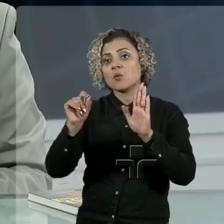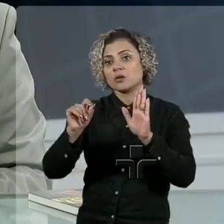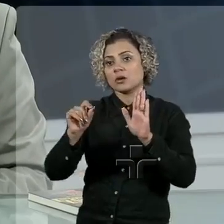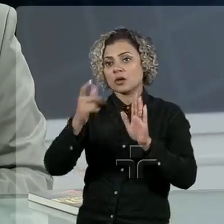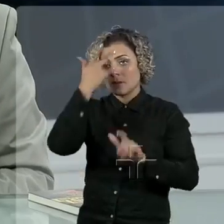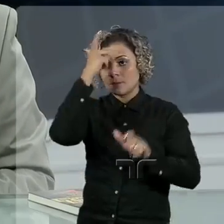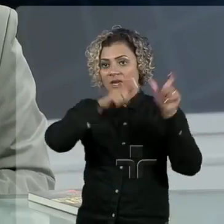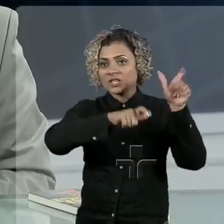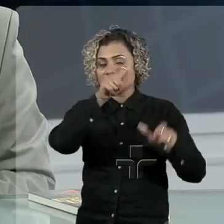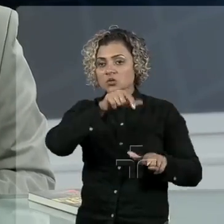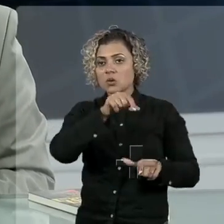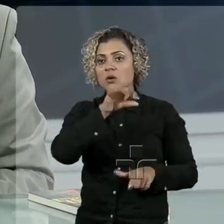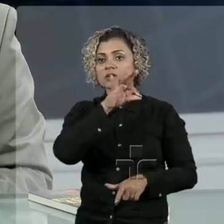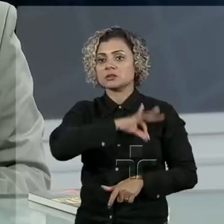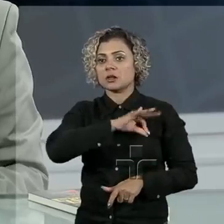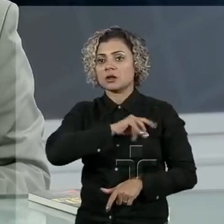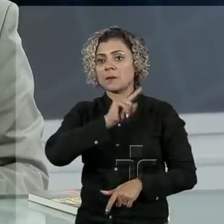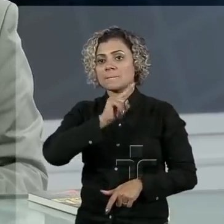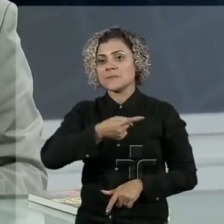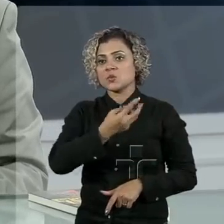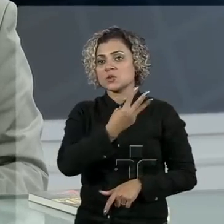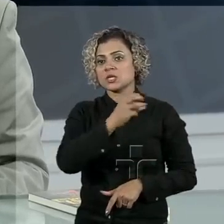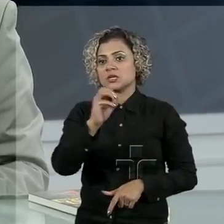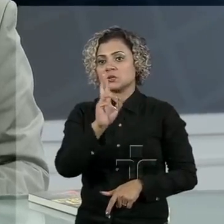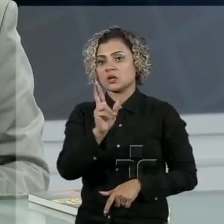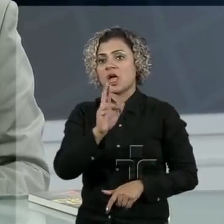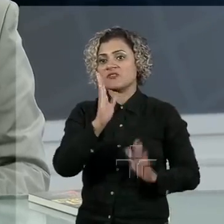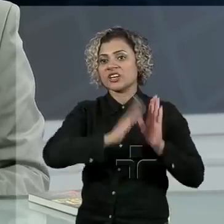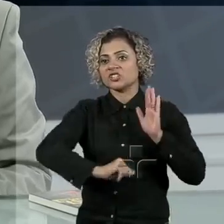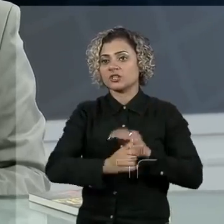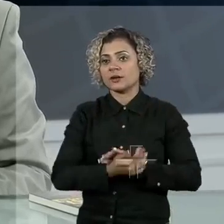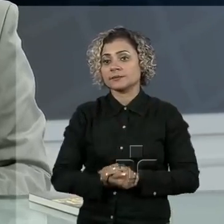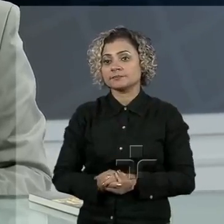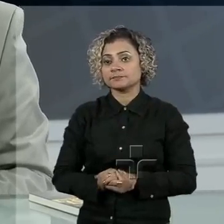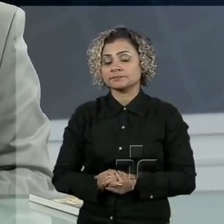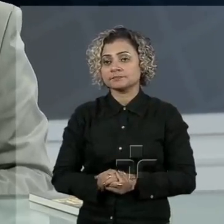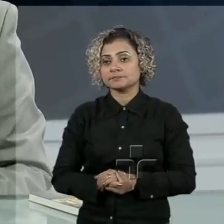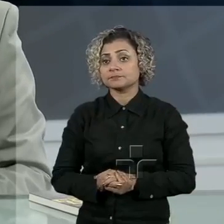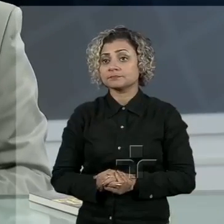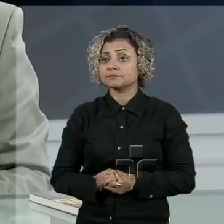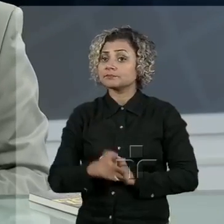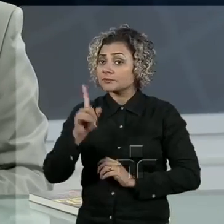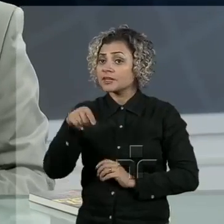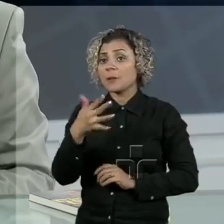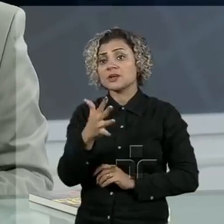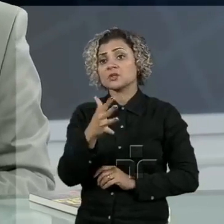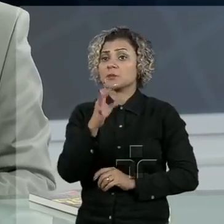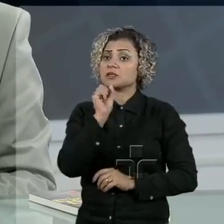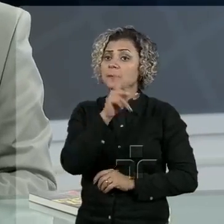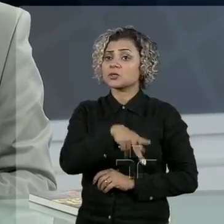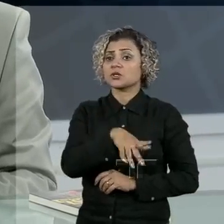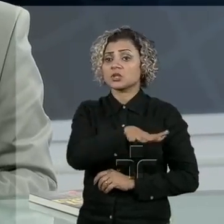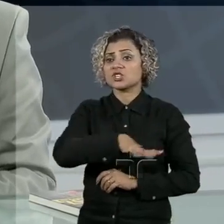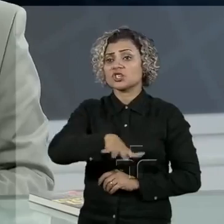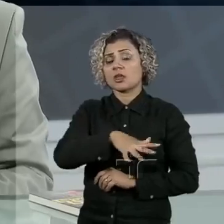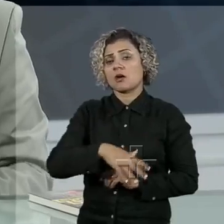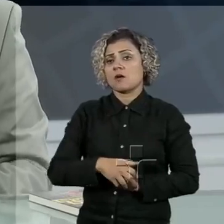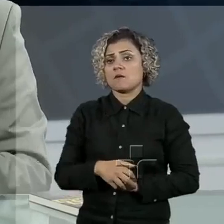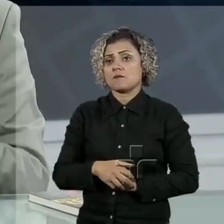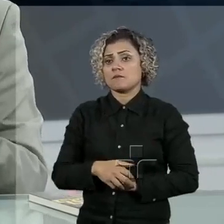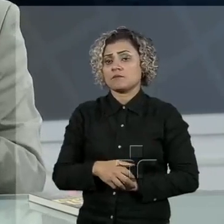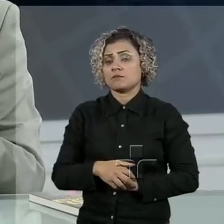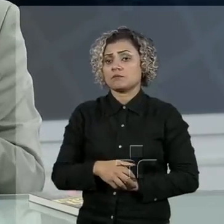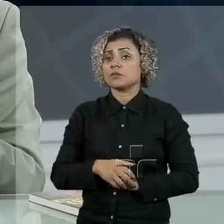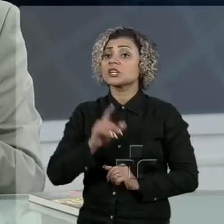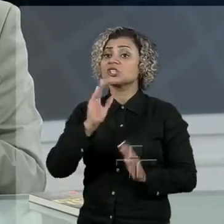até R$ 1.300, que é a média das aposentadorias no regime geral. Ele